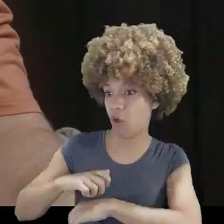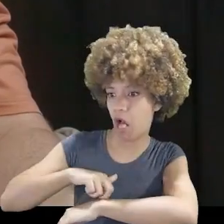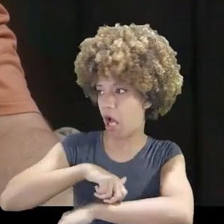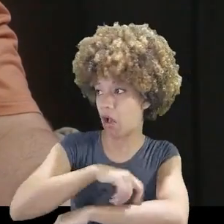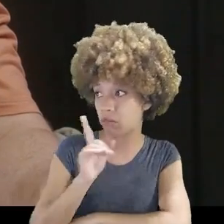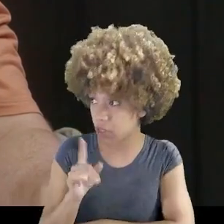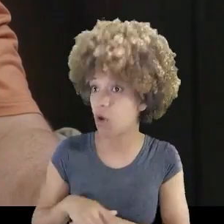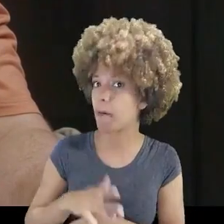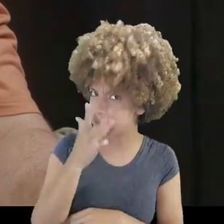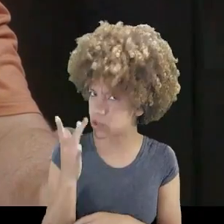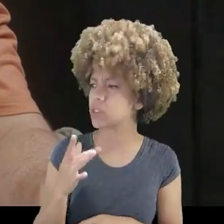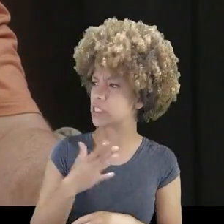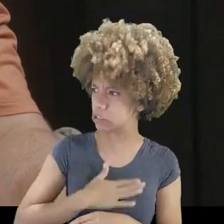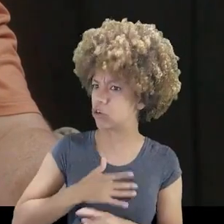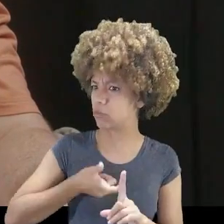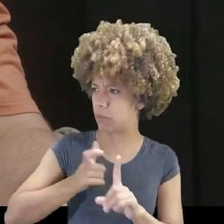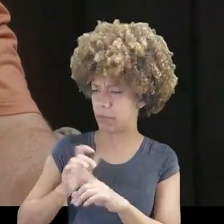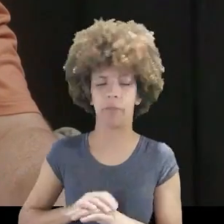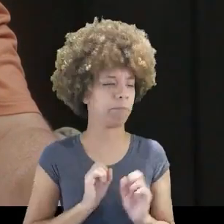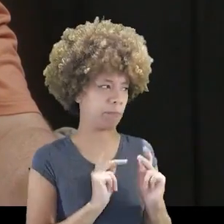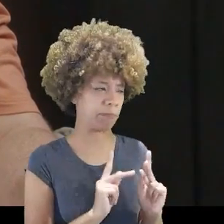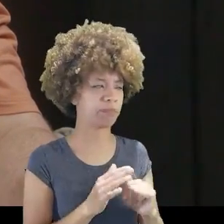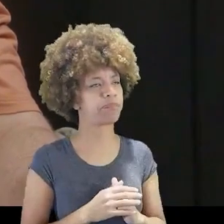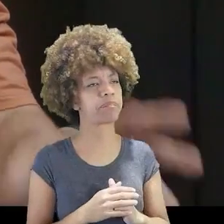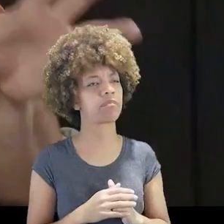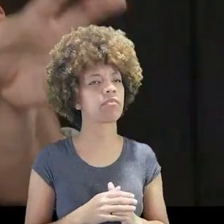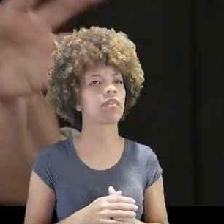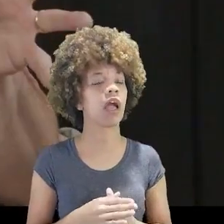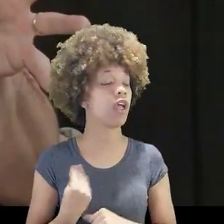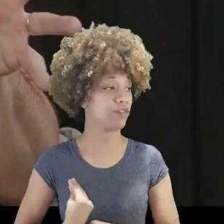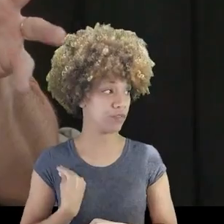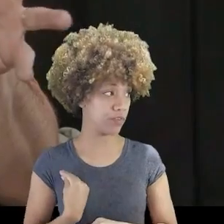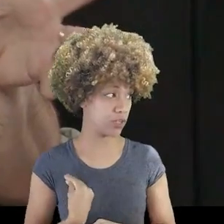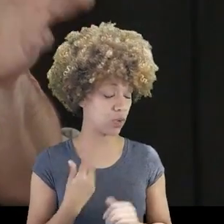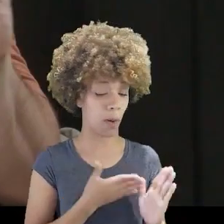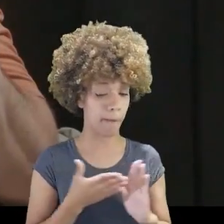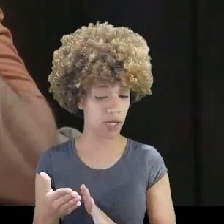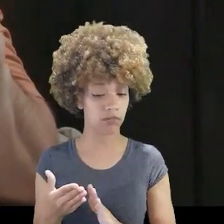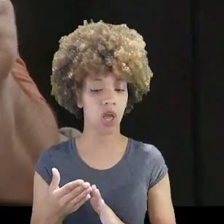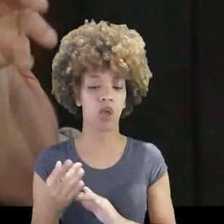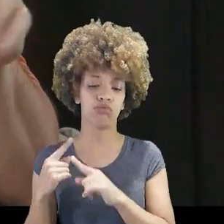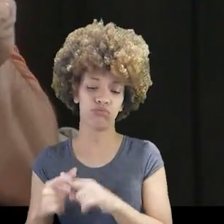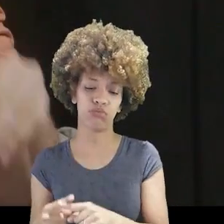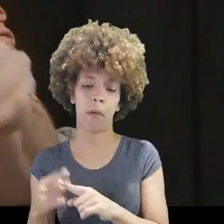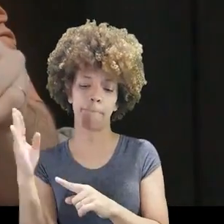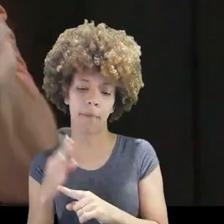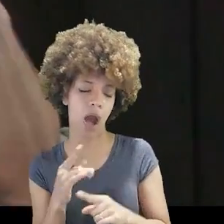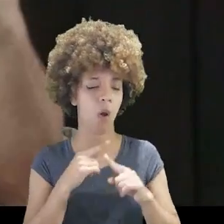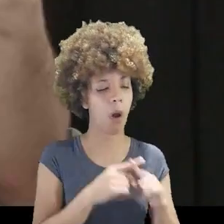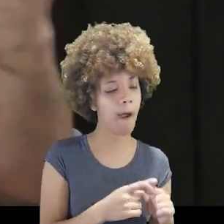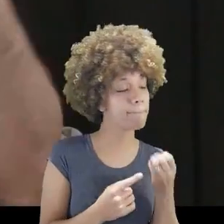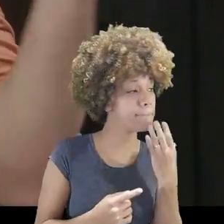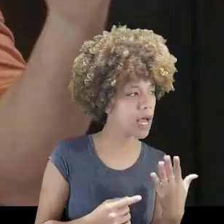e vamos falar eu queria falar assim é a gente tá vivendo uma fase do bem contra o mal só que existe